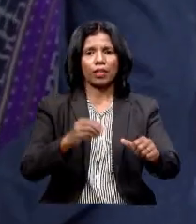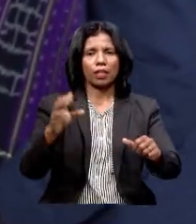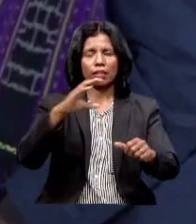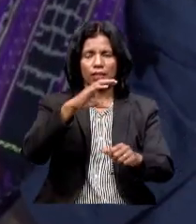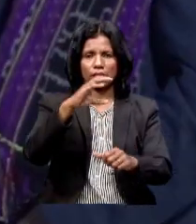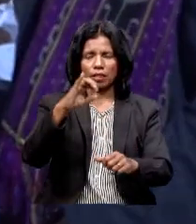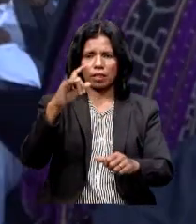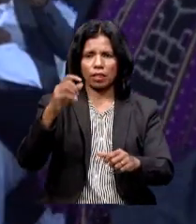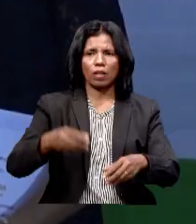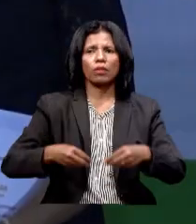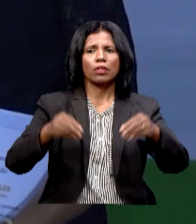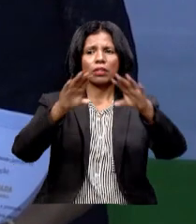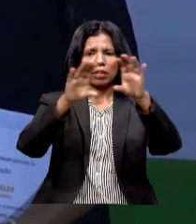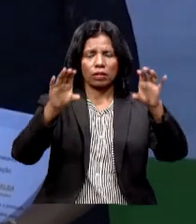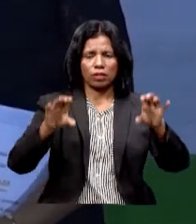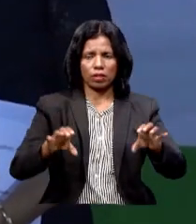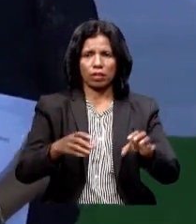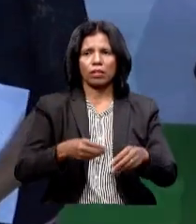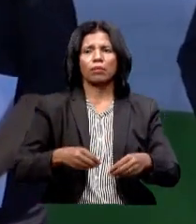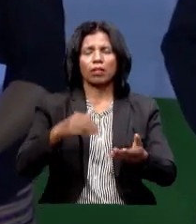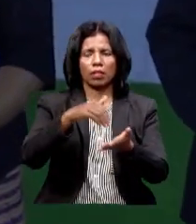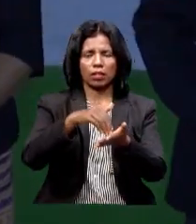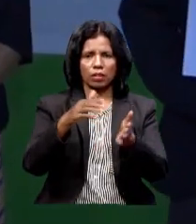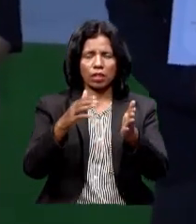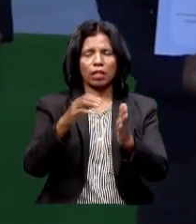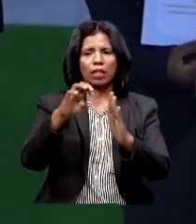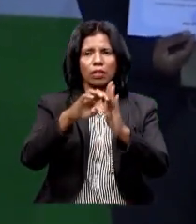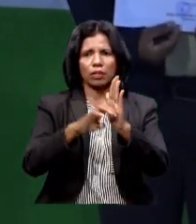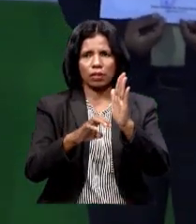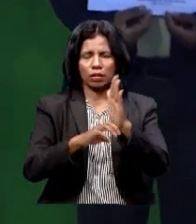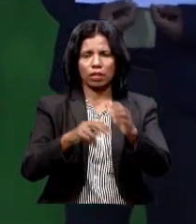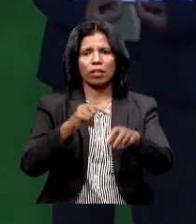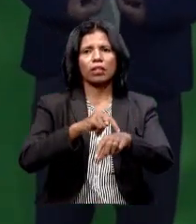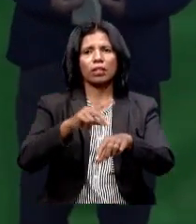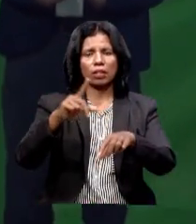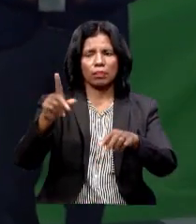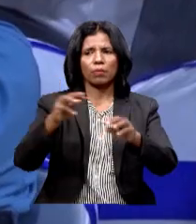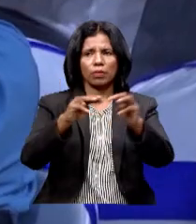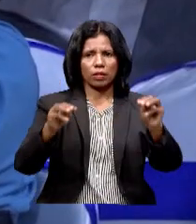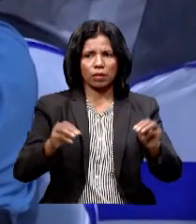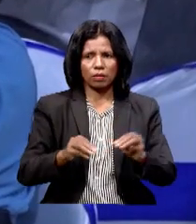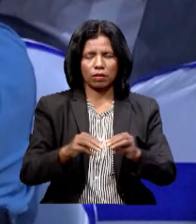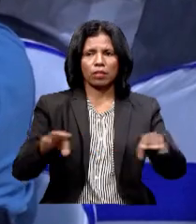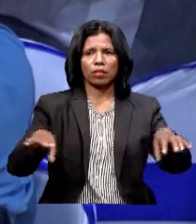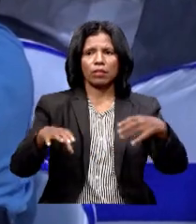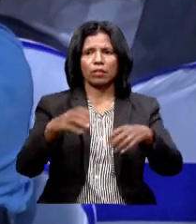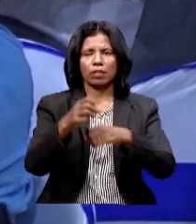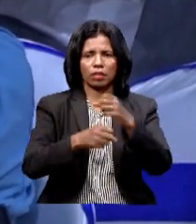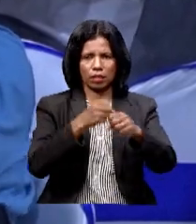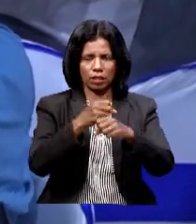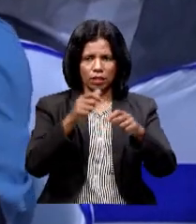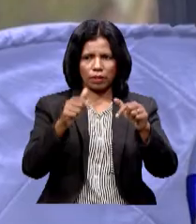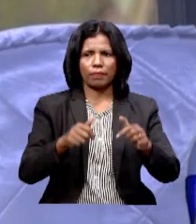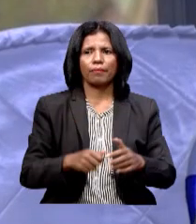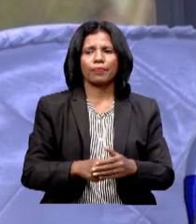Timor-Leste, distribui certificado à prestação da estrutura cessante e a nível municipal da cooperação serviço durante NEM. Antes,